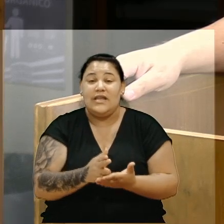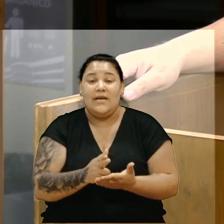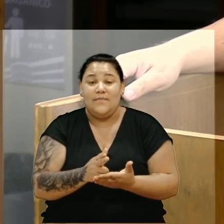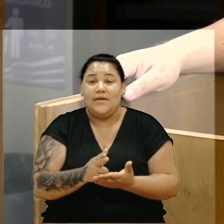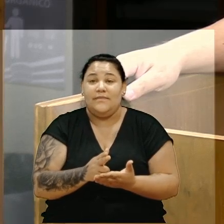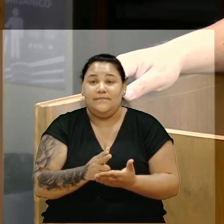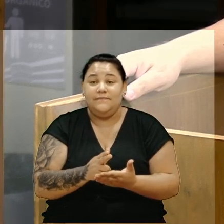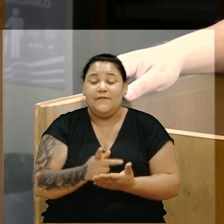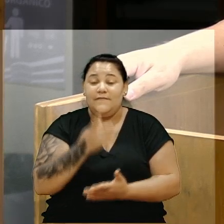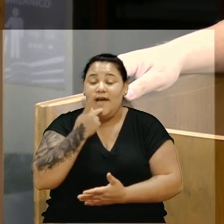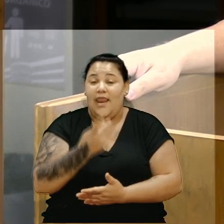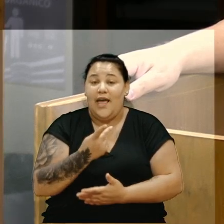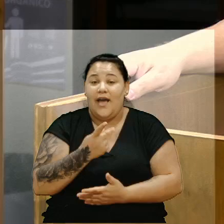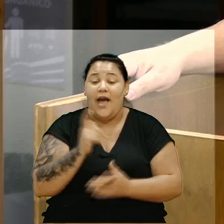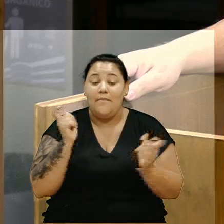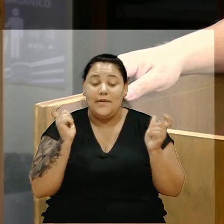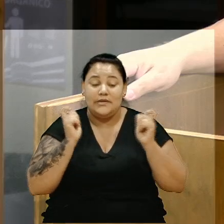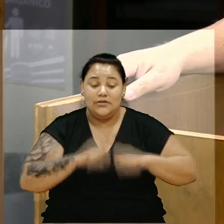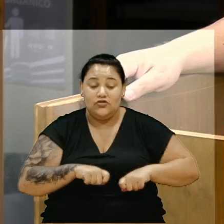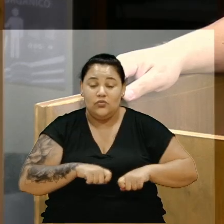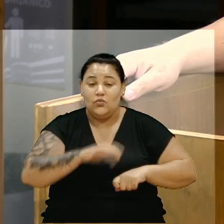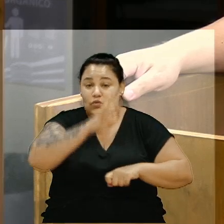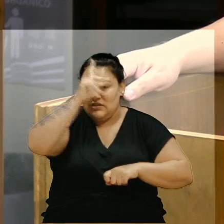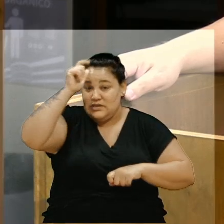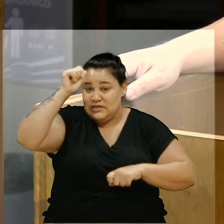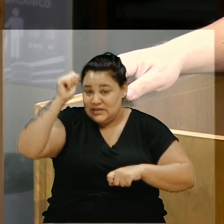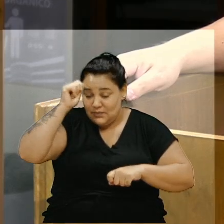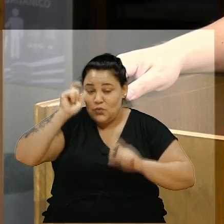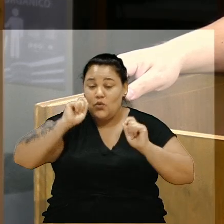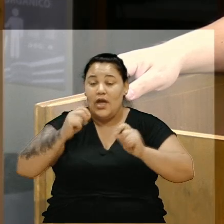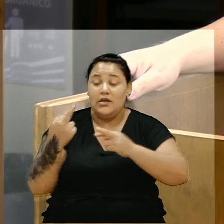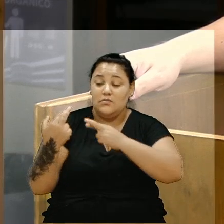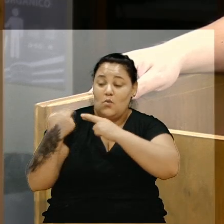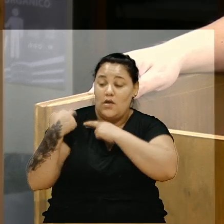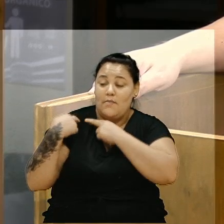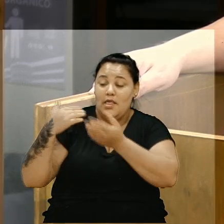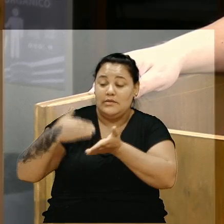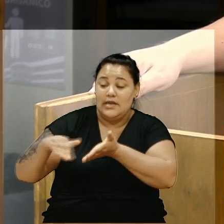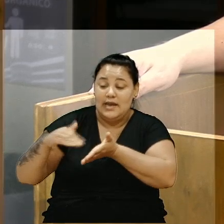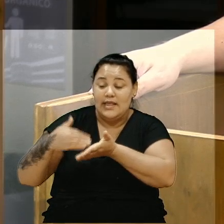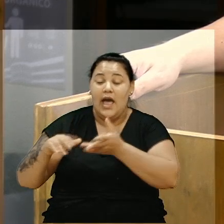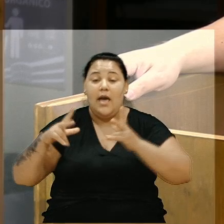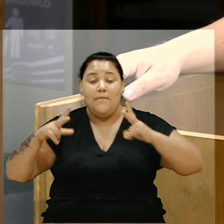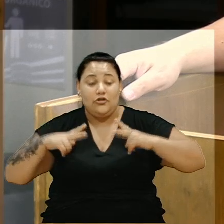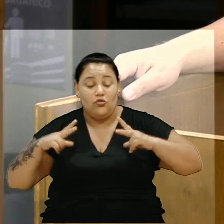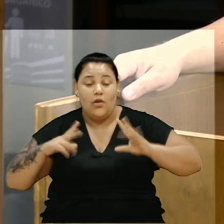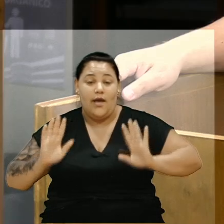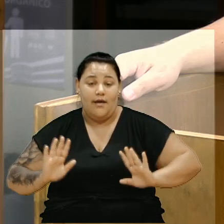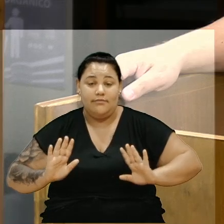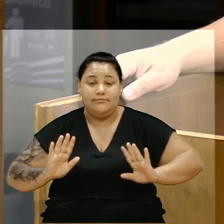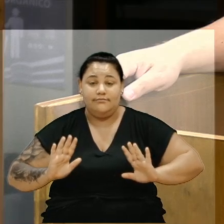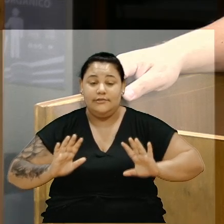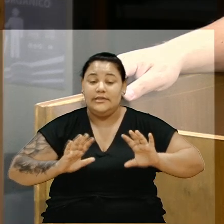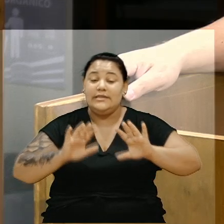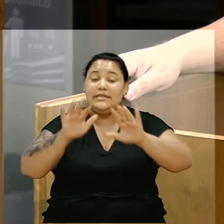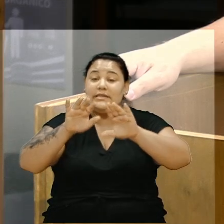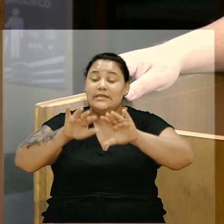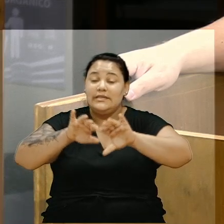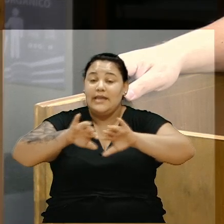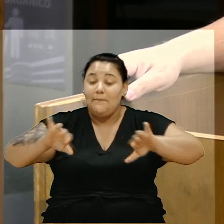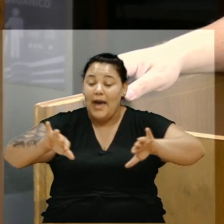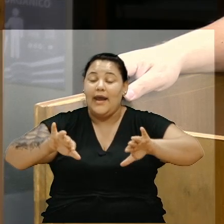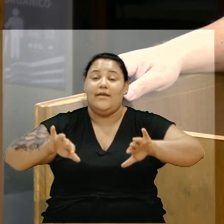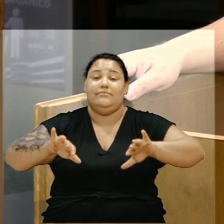município, o que compete à iniciativa privada, o que compete aos secretários. E eu deixo claro aqui para vocês, já falando dos secretários, que